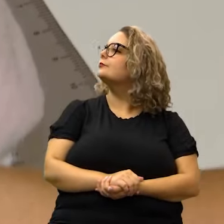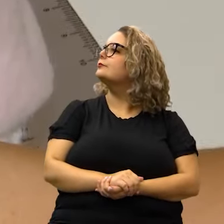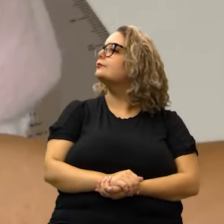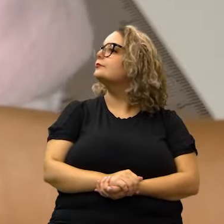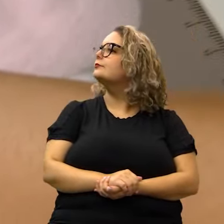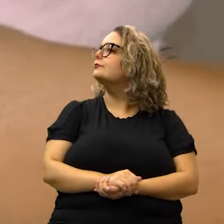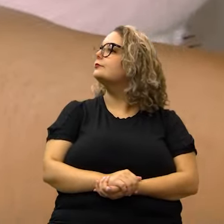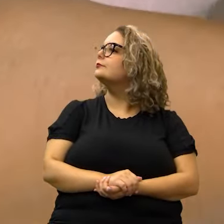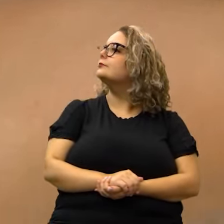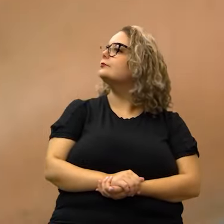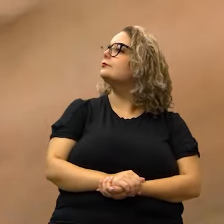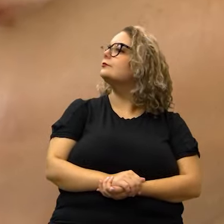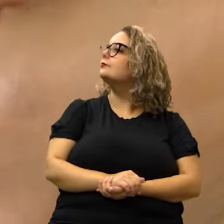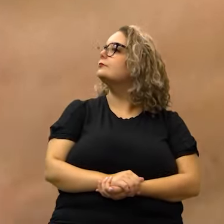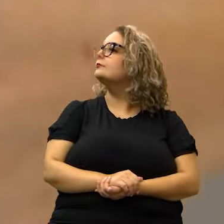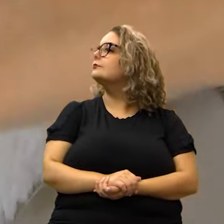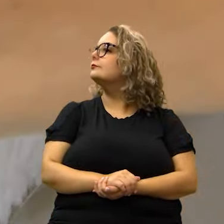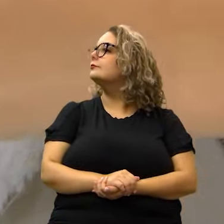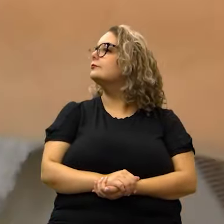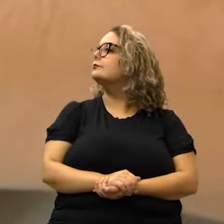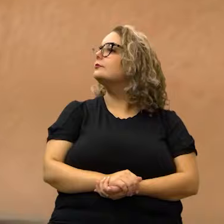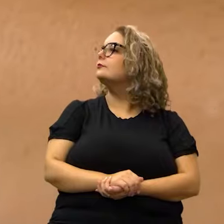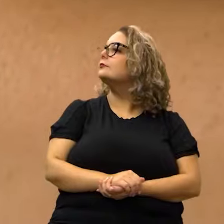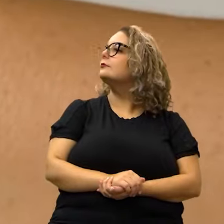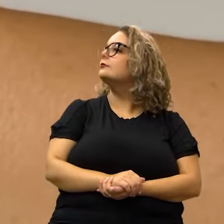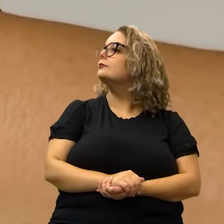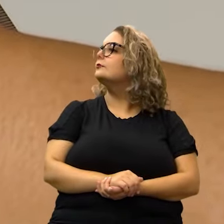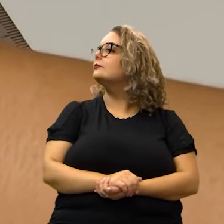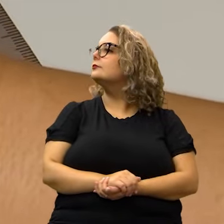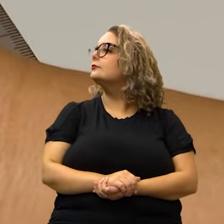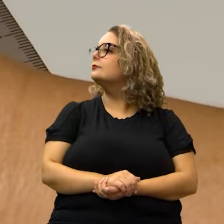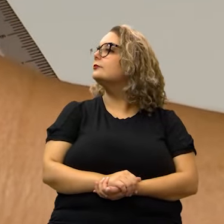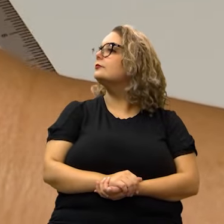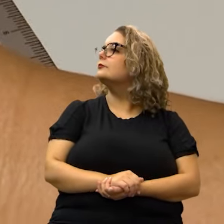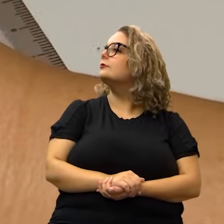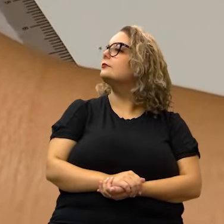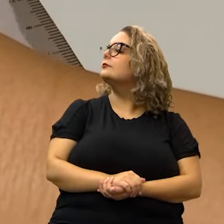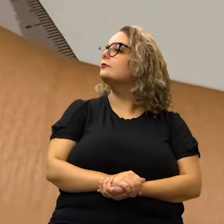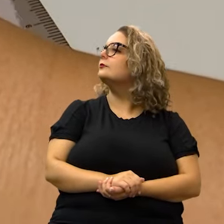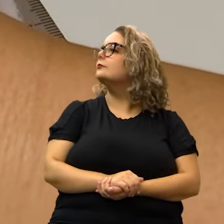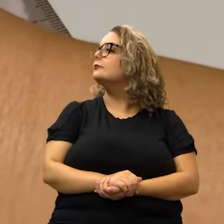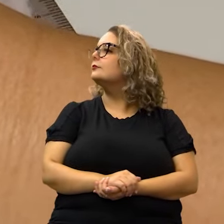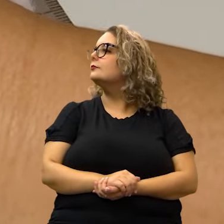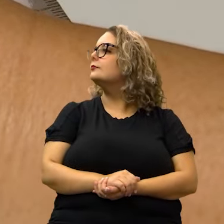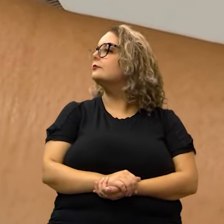Thank you.